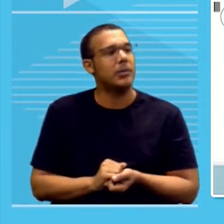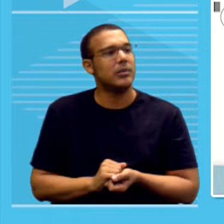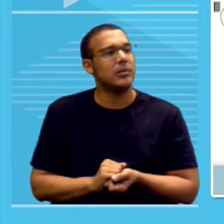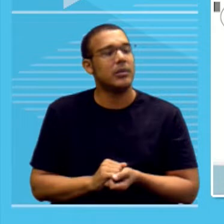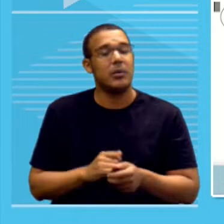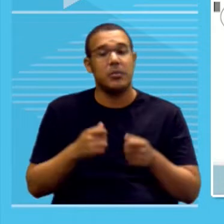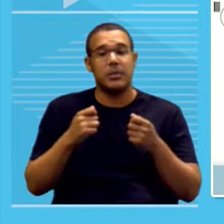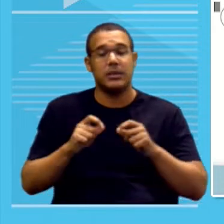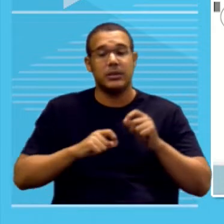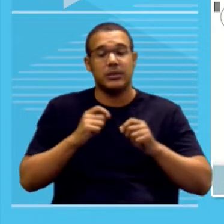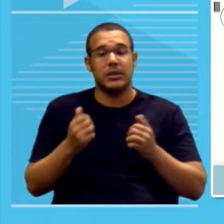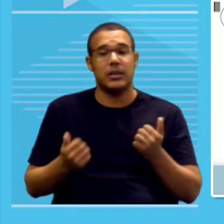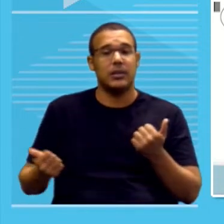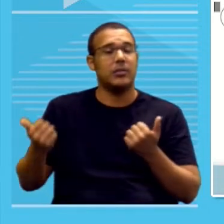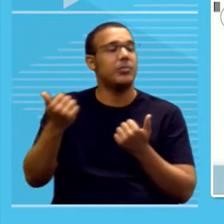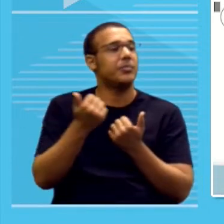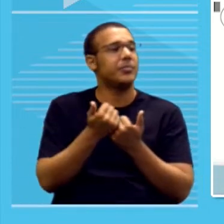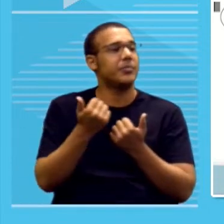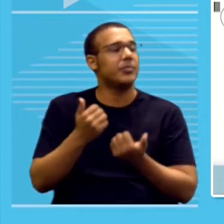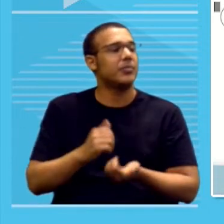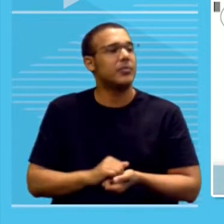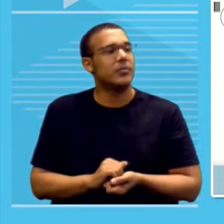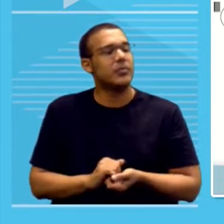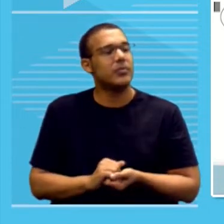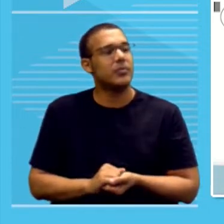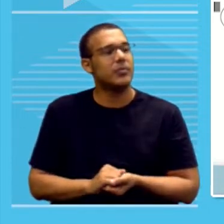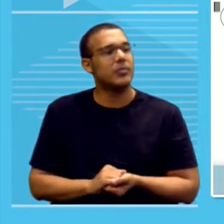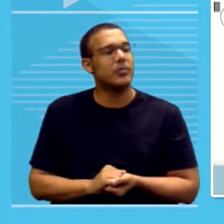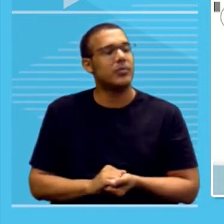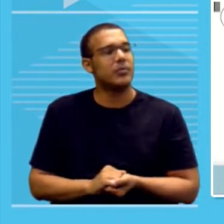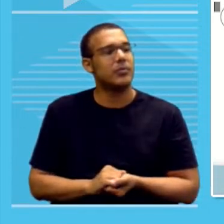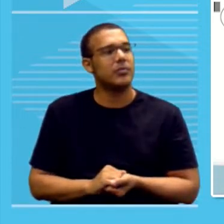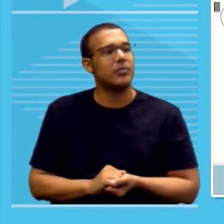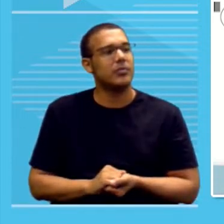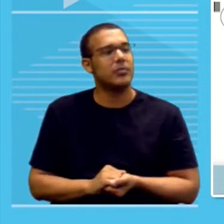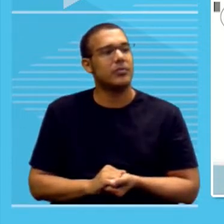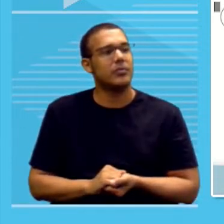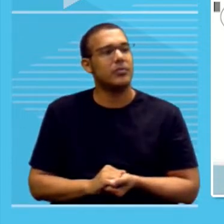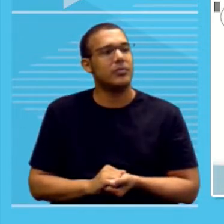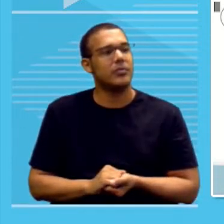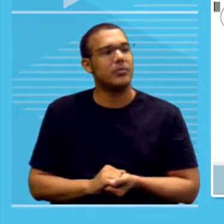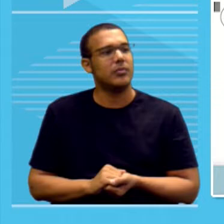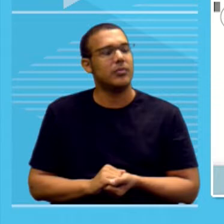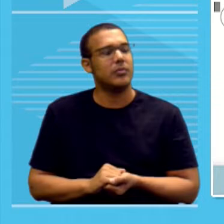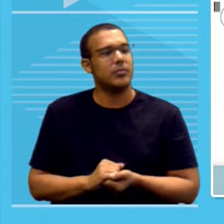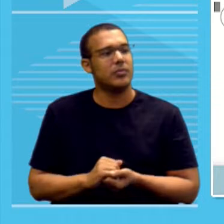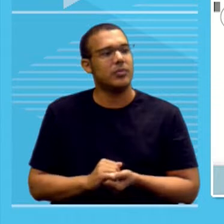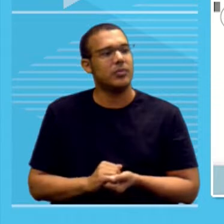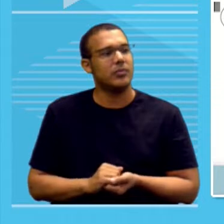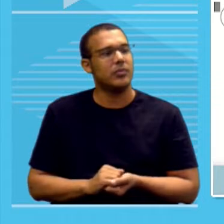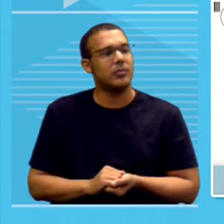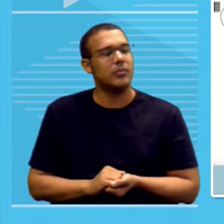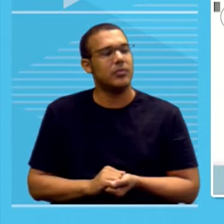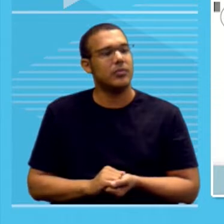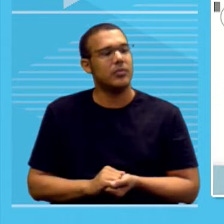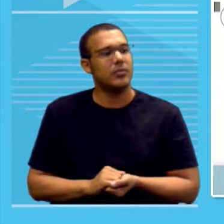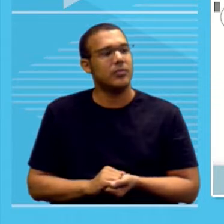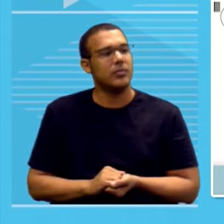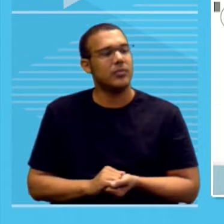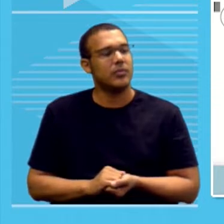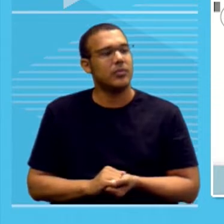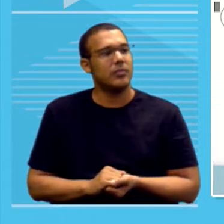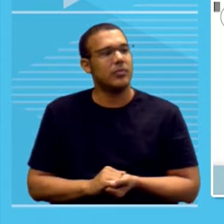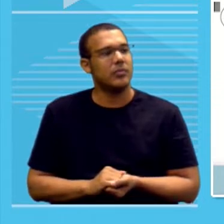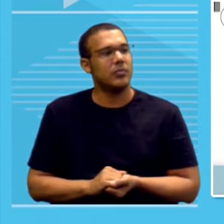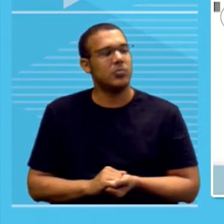substituir Professor só tem um detalhe aqui ó o senhor disse que é XB menos o x a mas o valor do X a ele